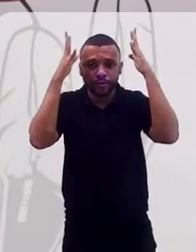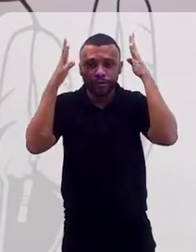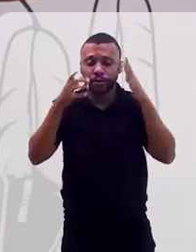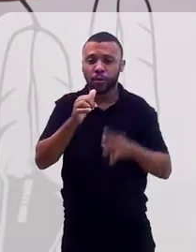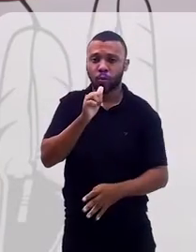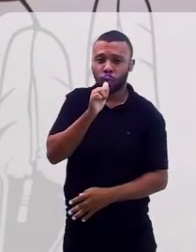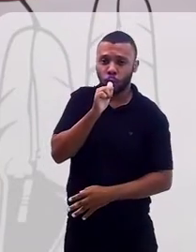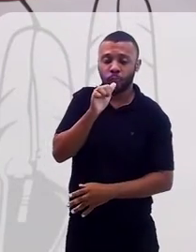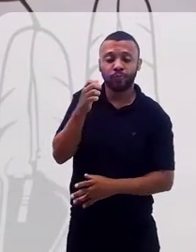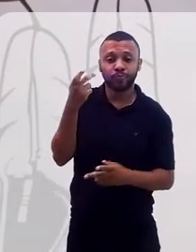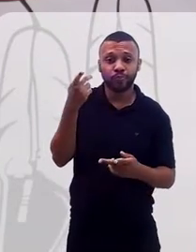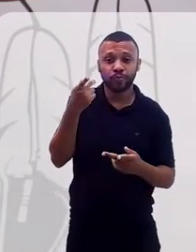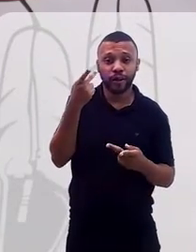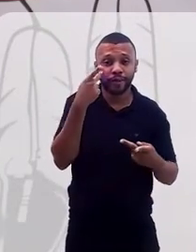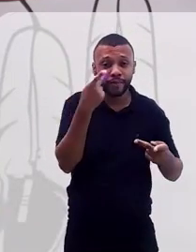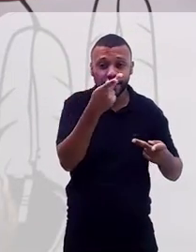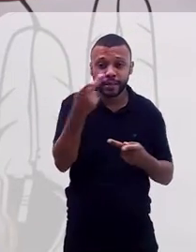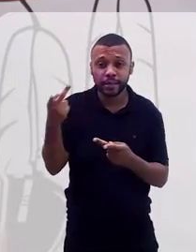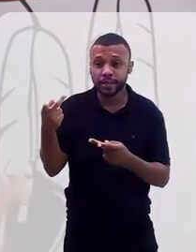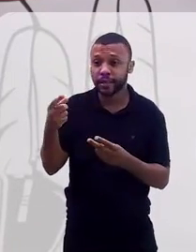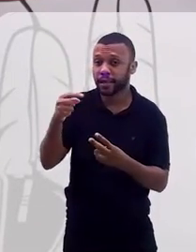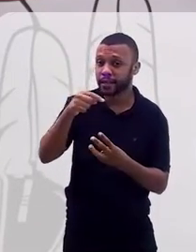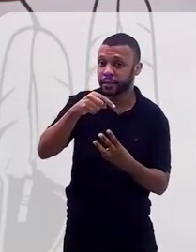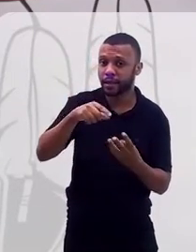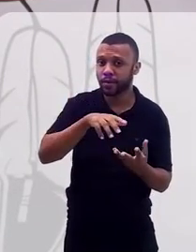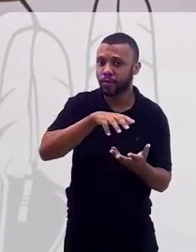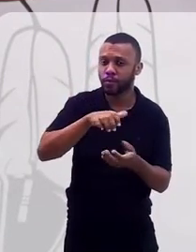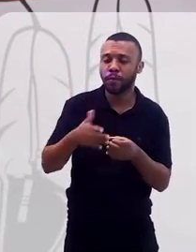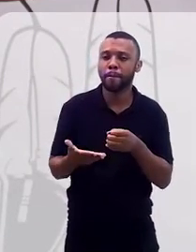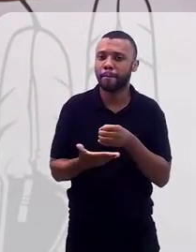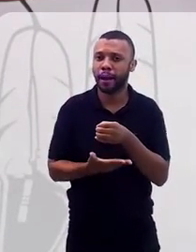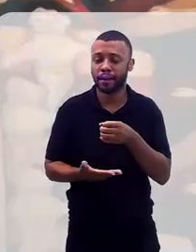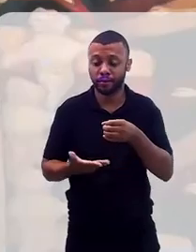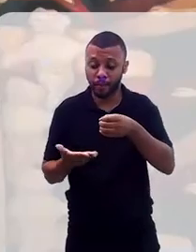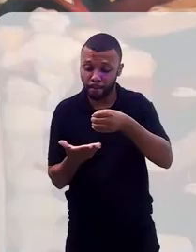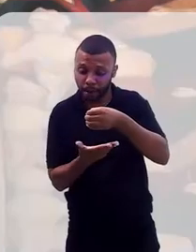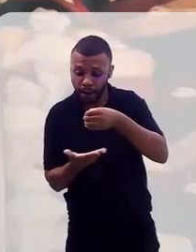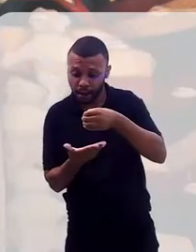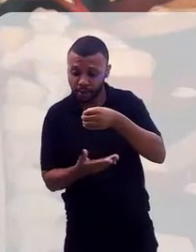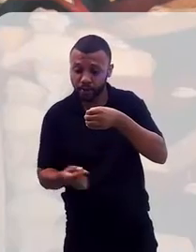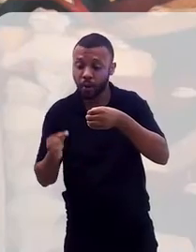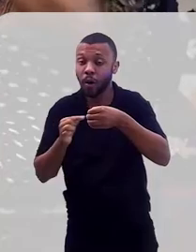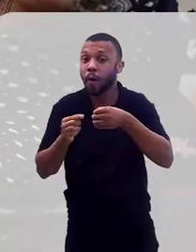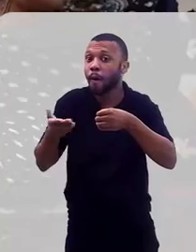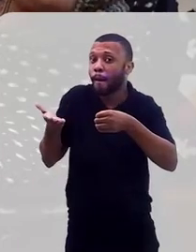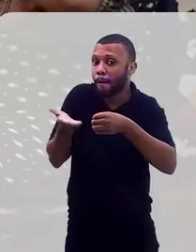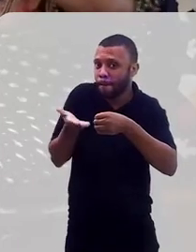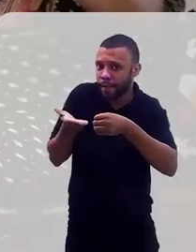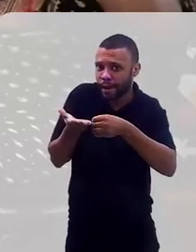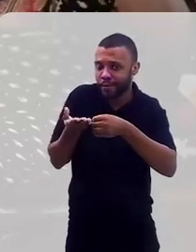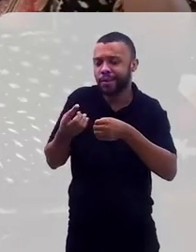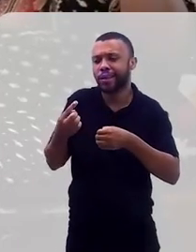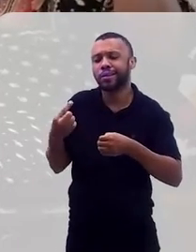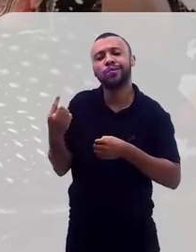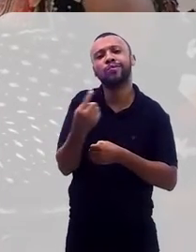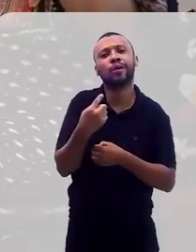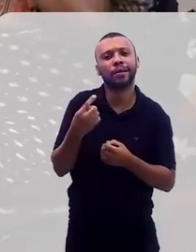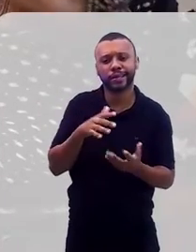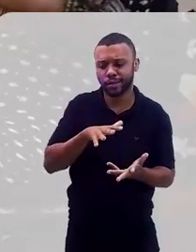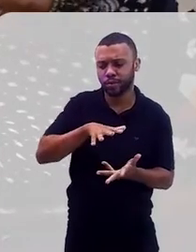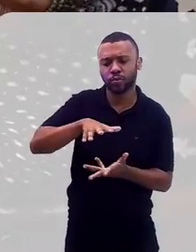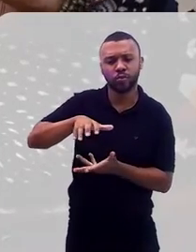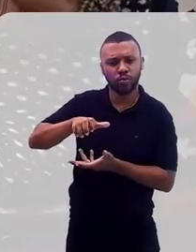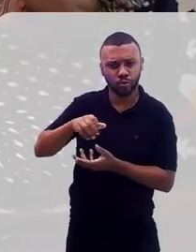eh segue ou visita Três Mundos básicos né o inferior o meio que seria